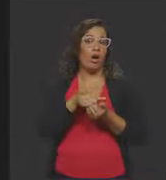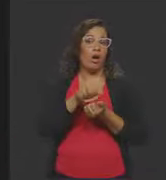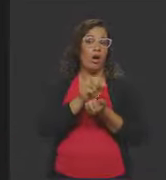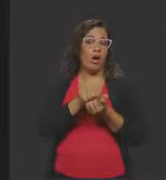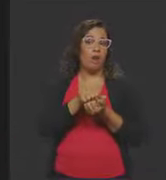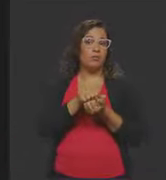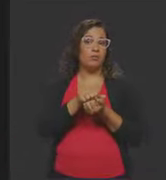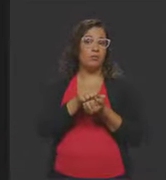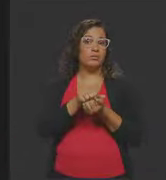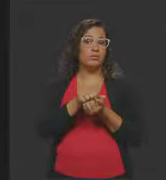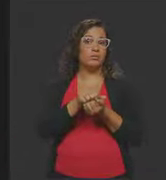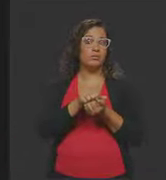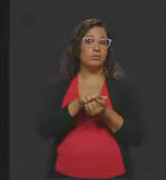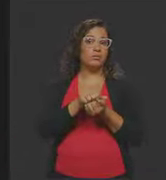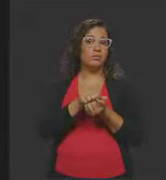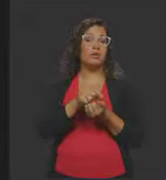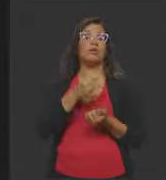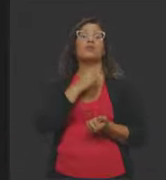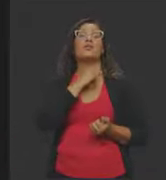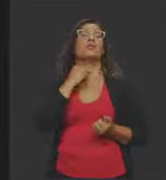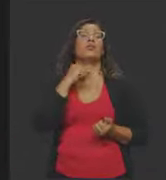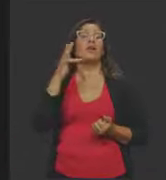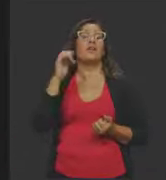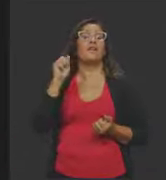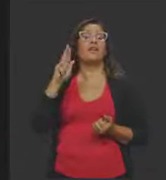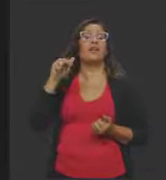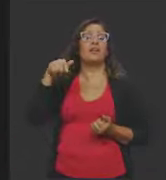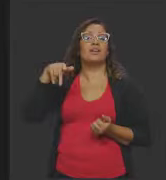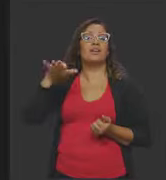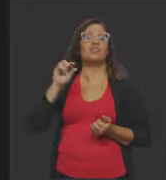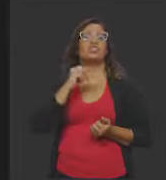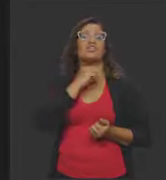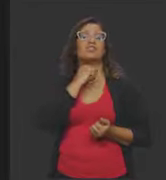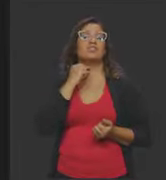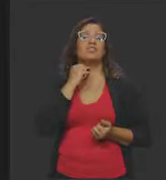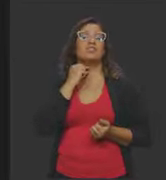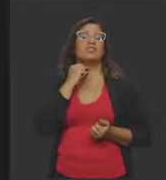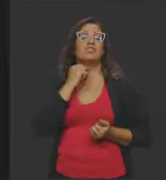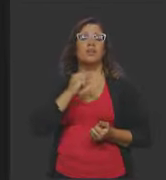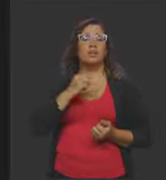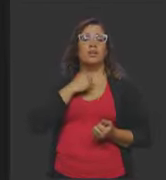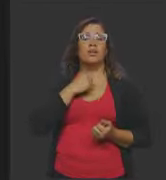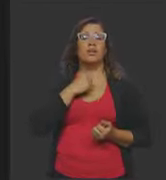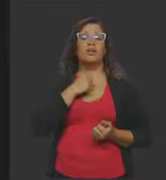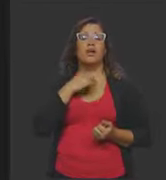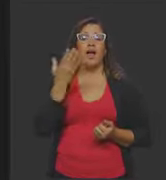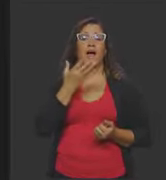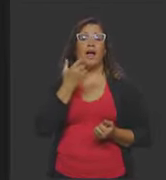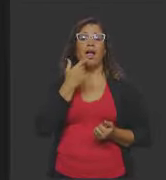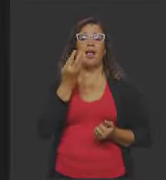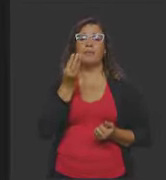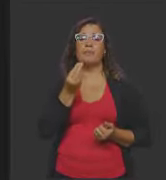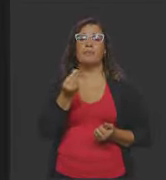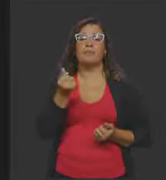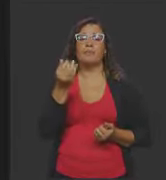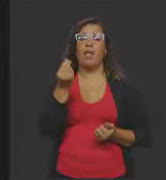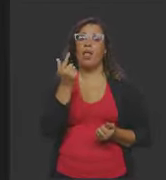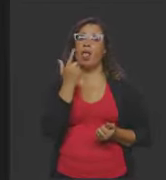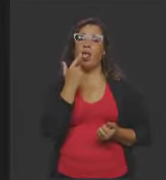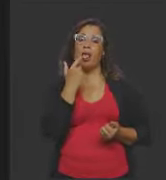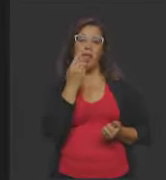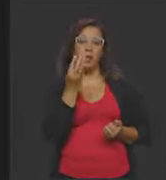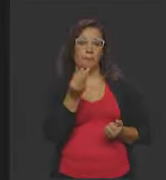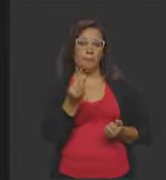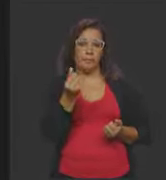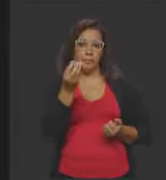logo então vem a faringe, nós temos a glândula salivar, que aqui agora eu estou falando já de uma glândula